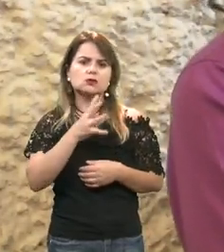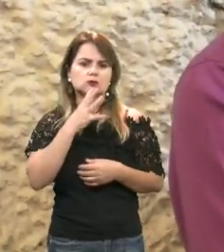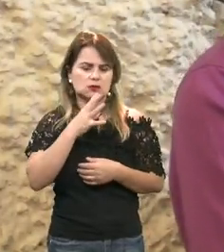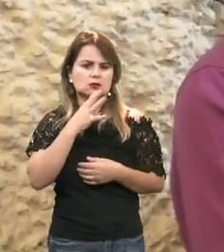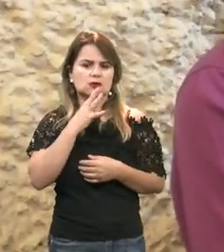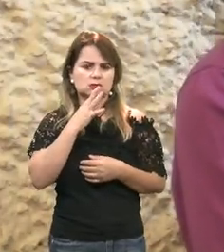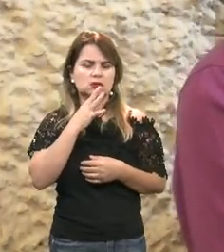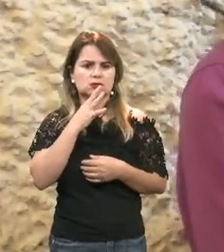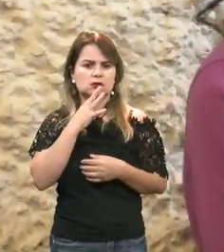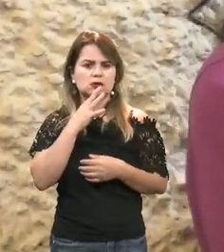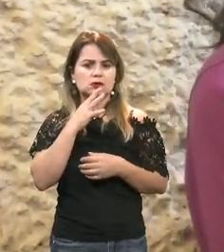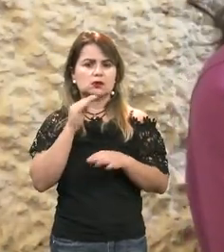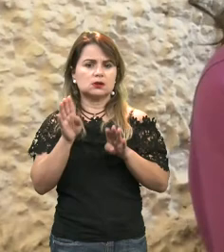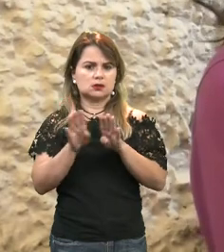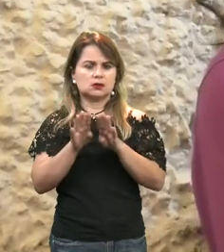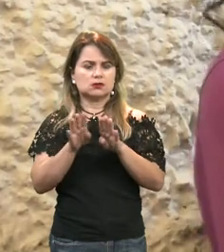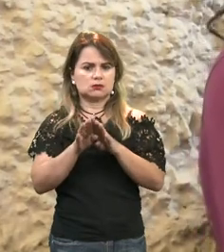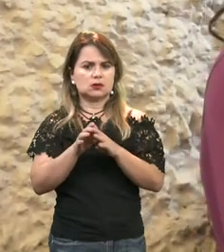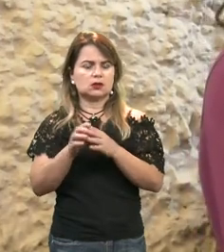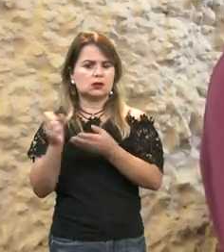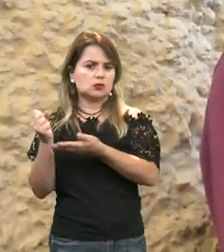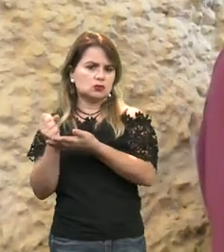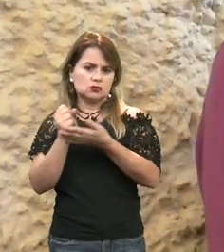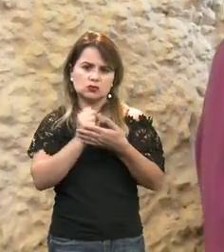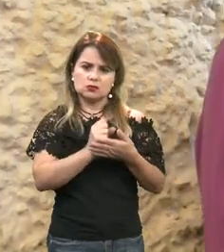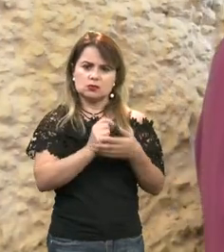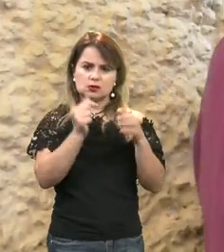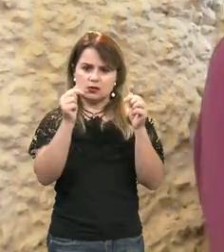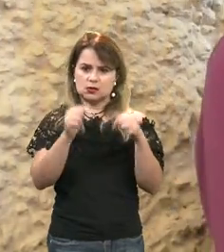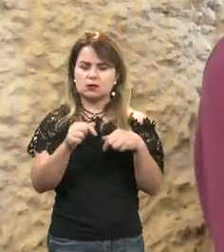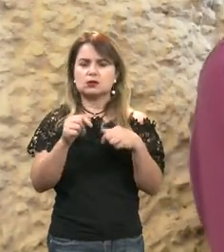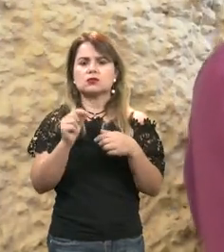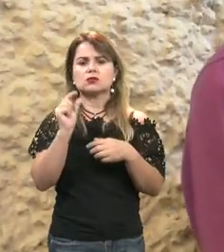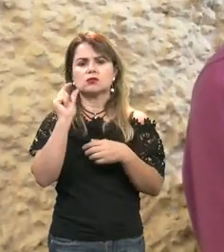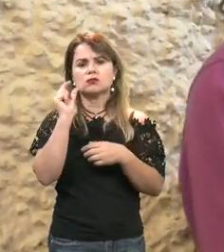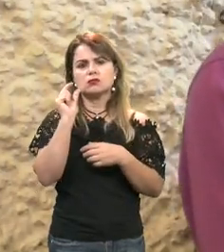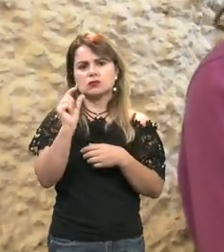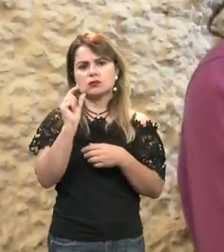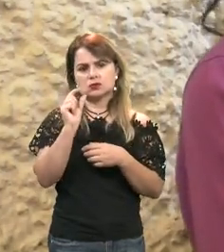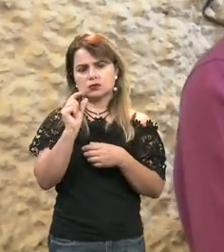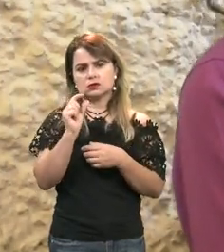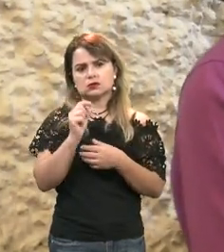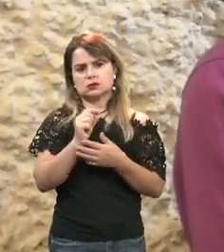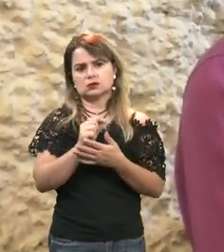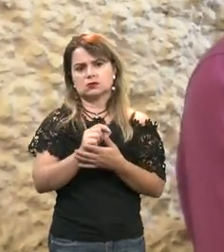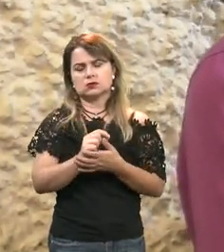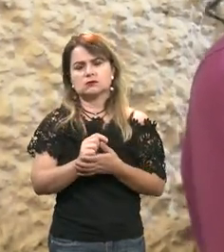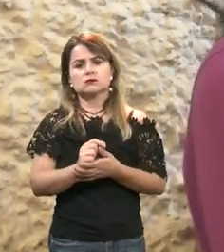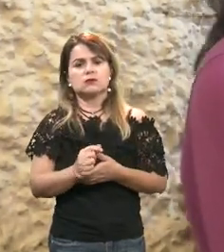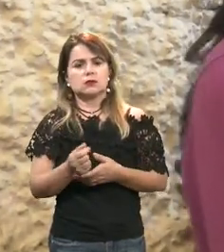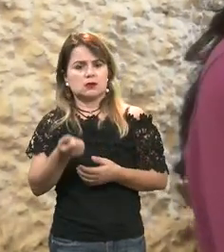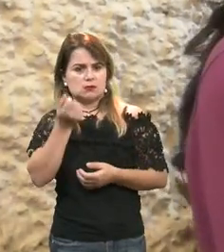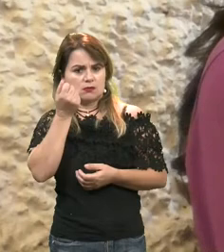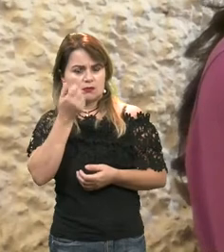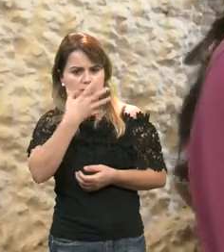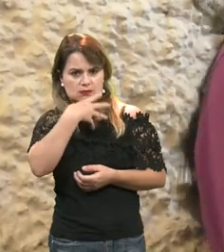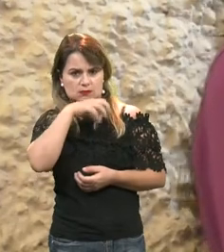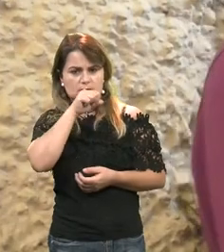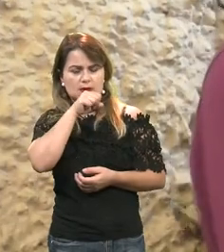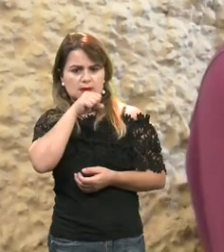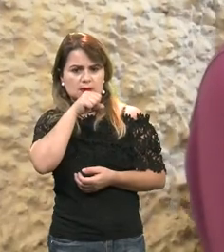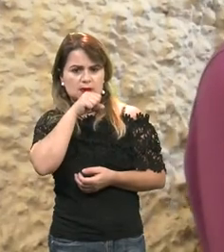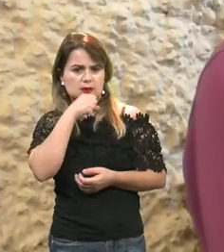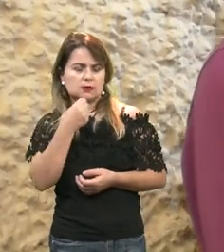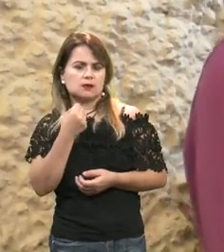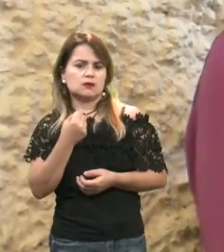um pouco, mas trazer, nem se for agora, no final da vida do meu pai, um pouco de qualidade